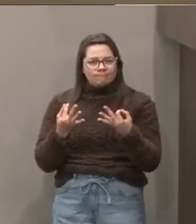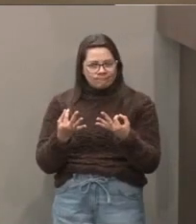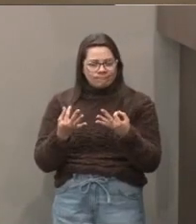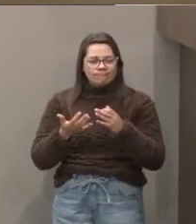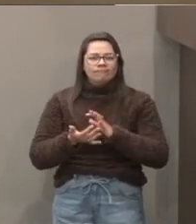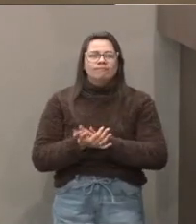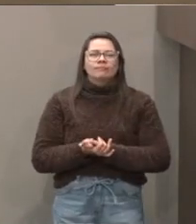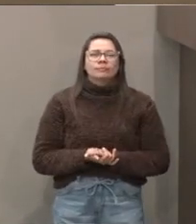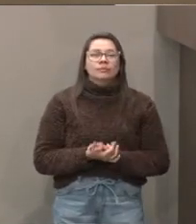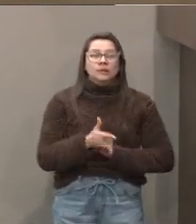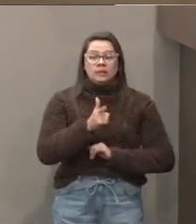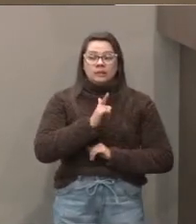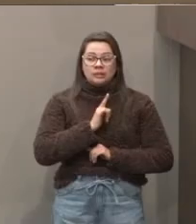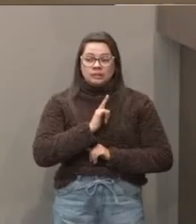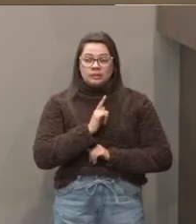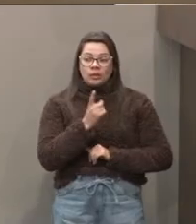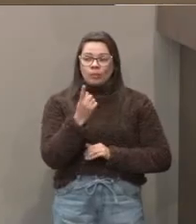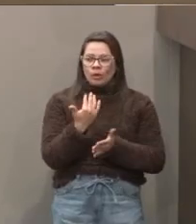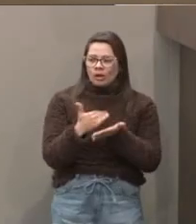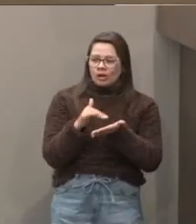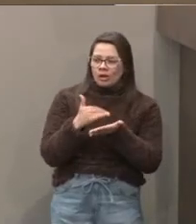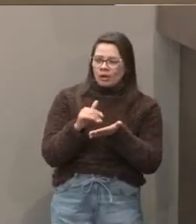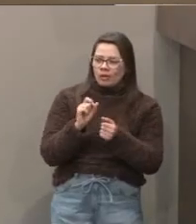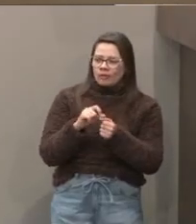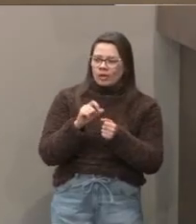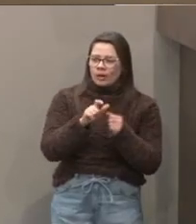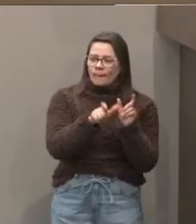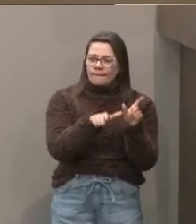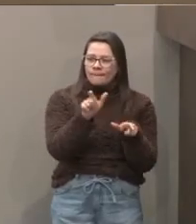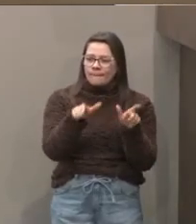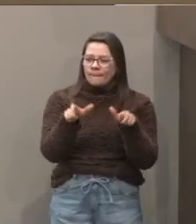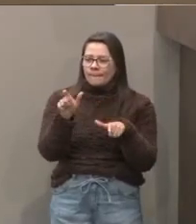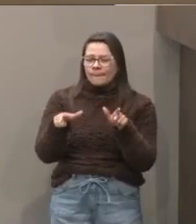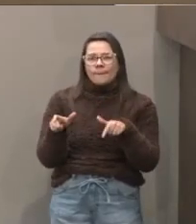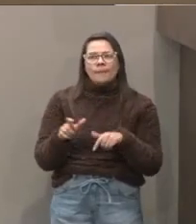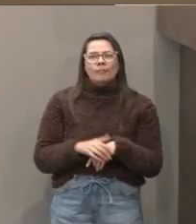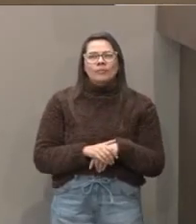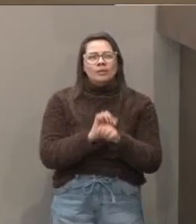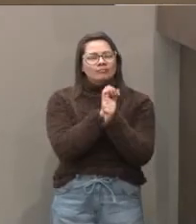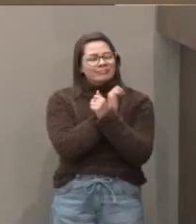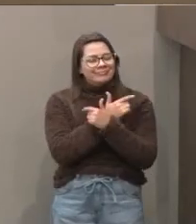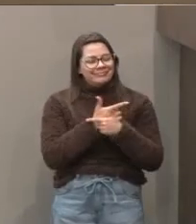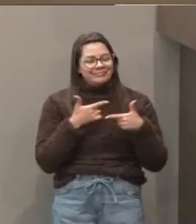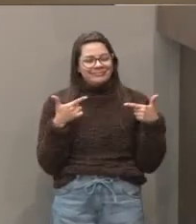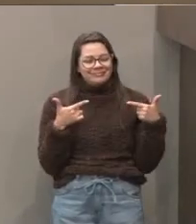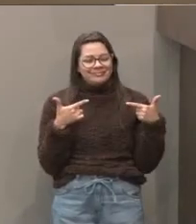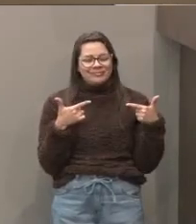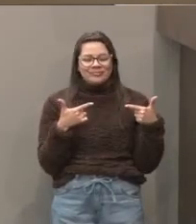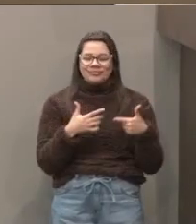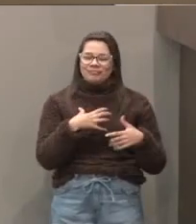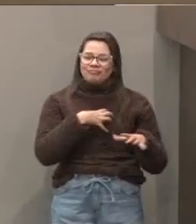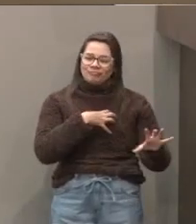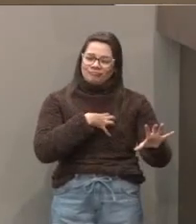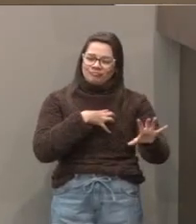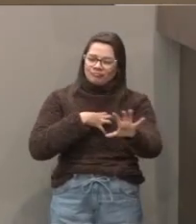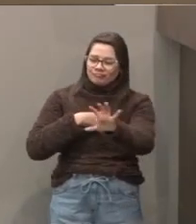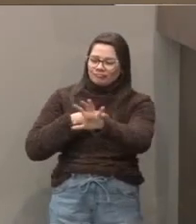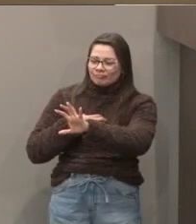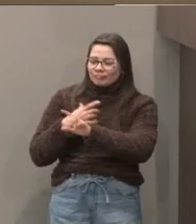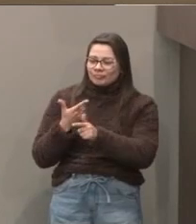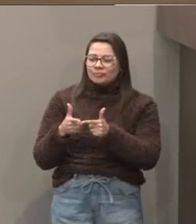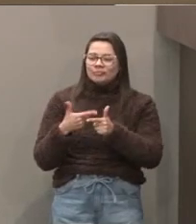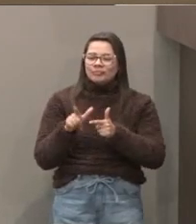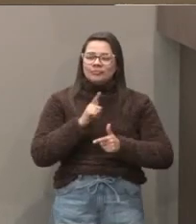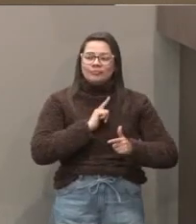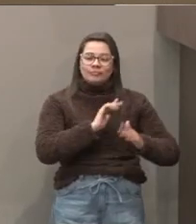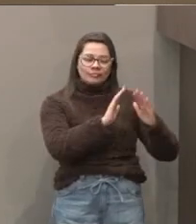bacana. Nós temos uma recepção feita de pessoas que estenderão um sorriso, independente de problemas que possam ter